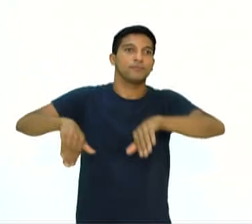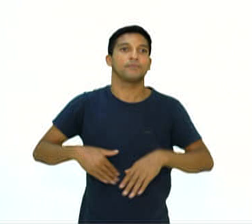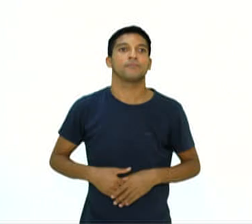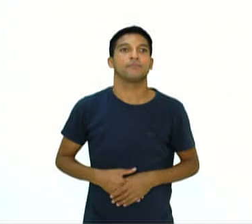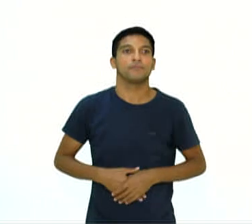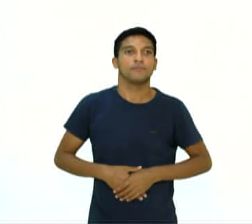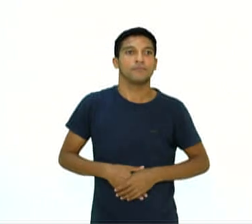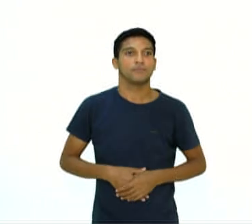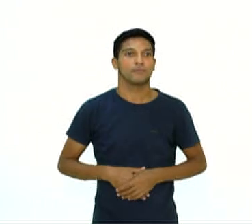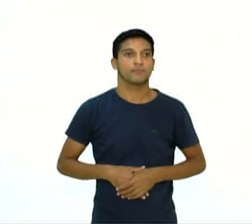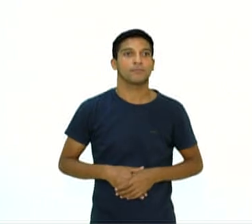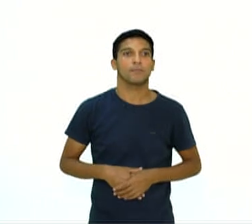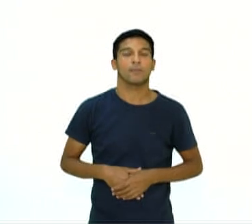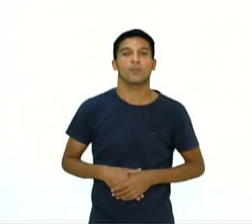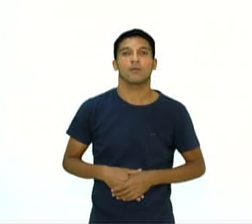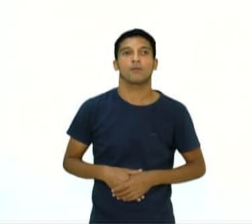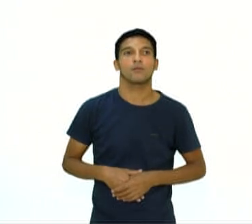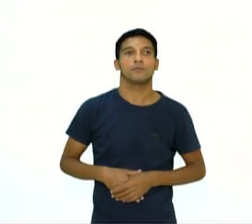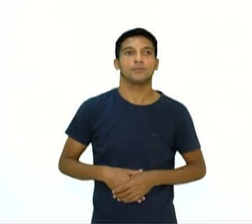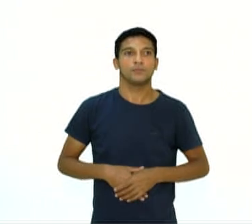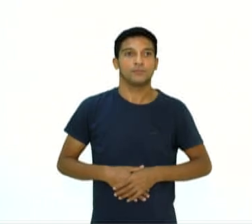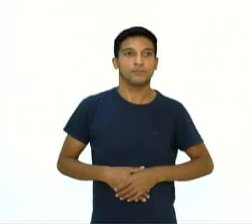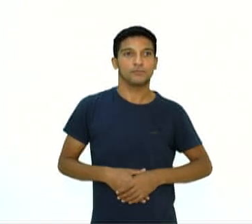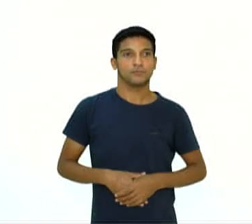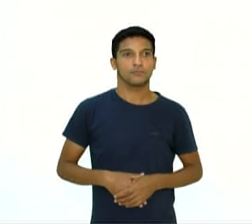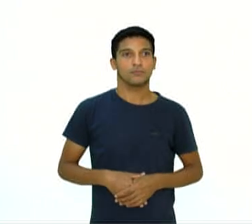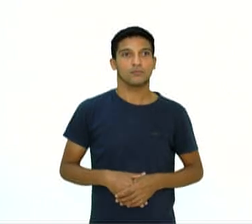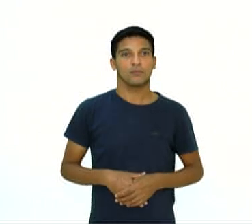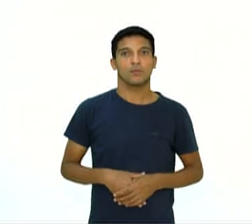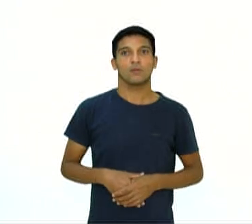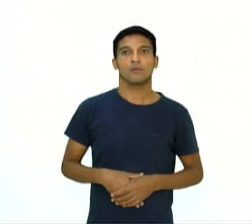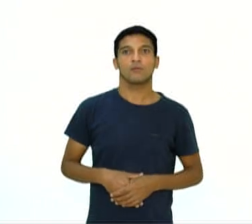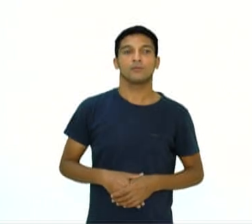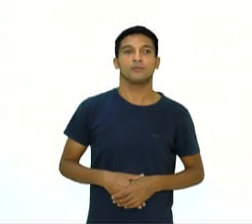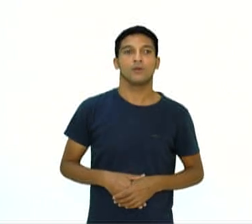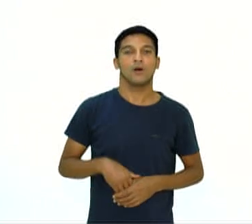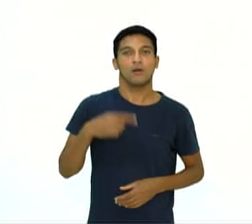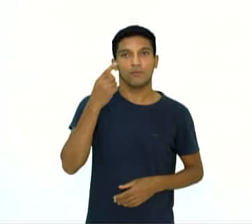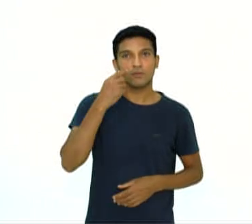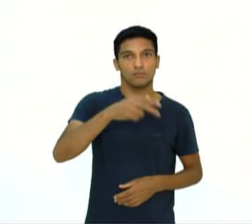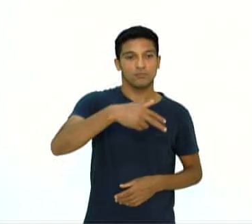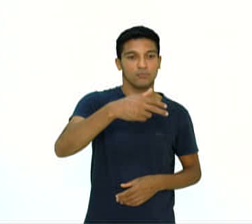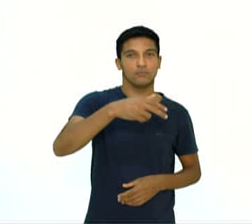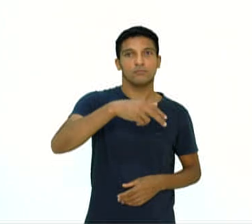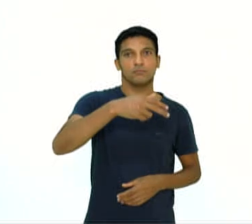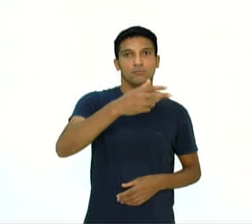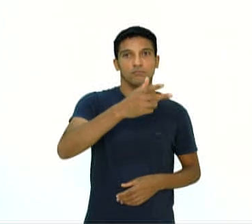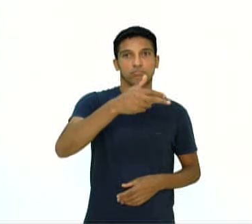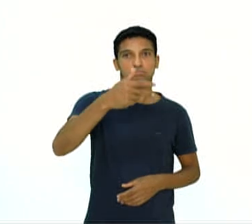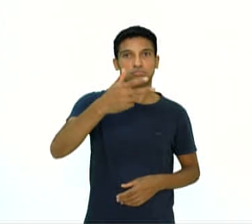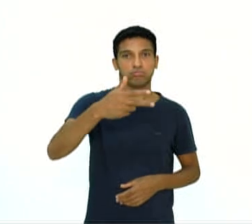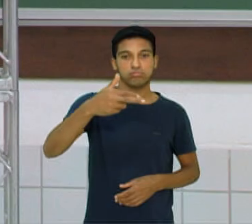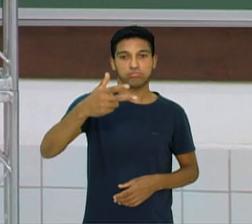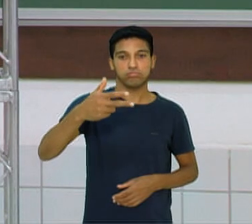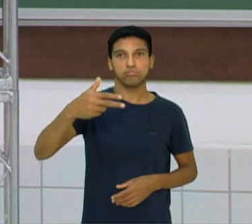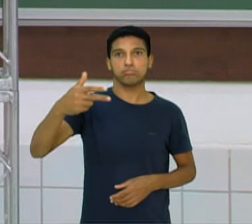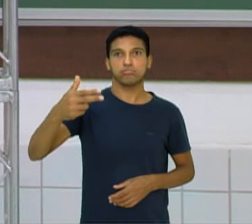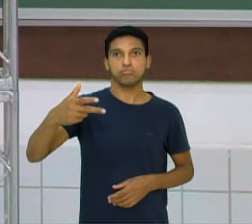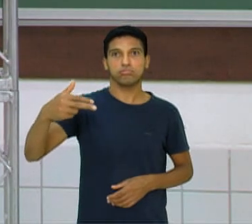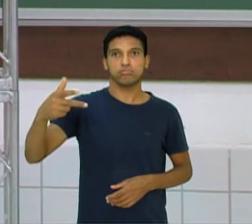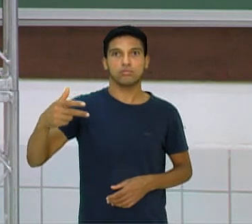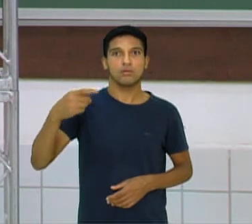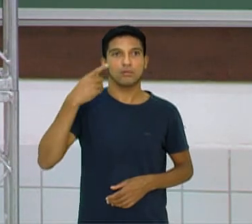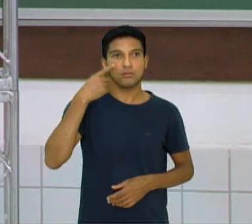abertas. Normalmente toma a forma de travessias ou provas de mar. Aqui no Brasil nós